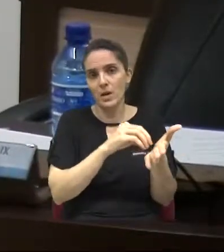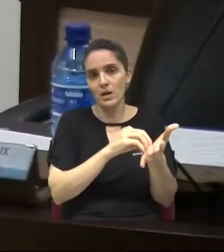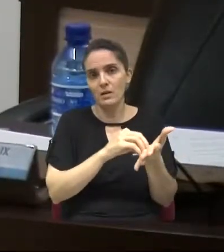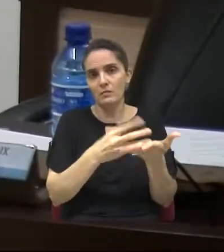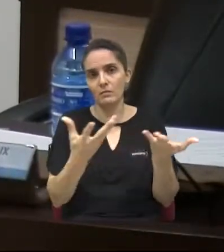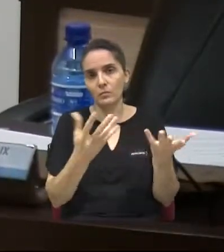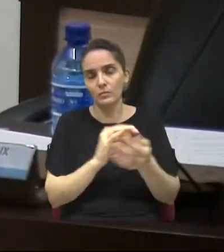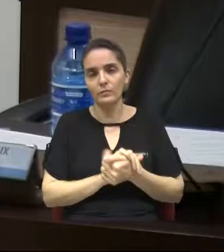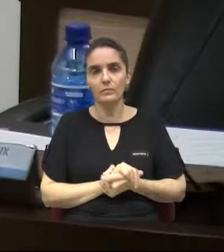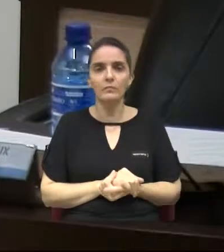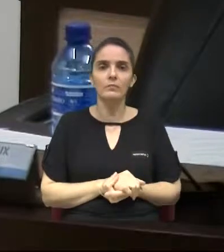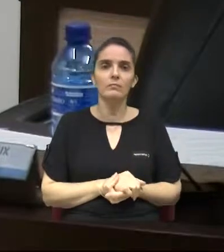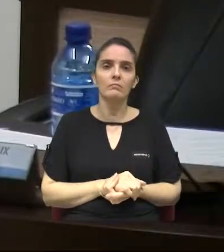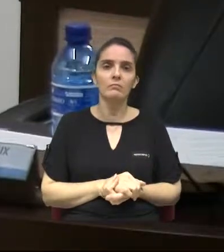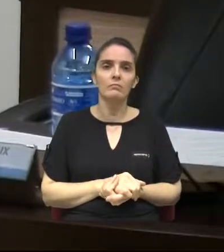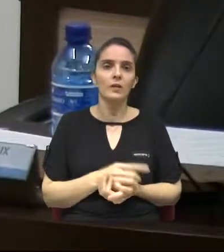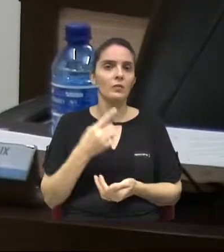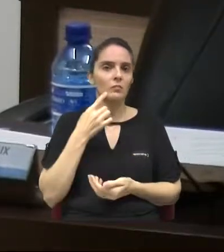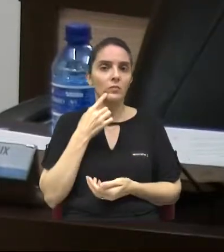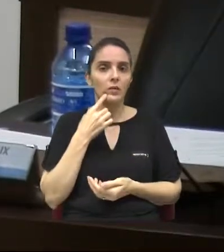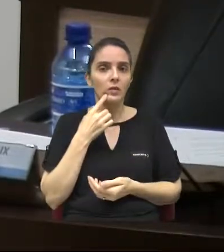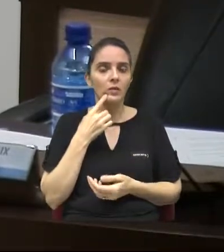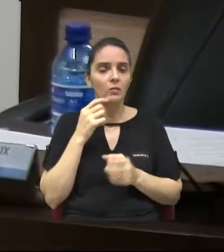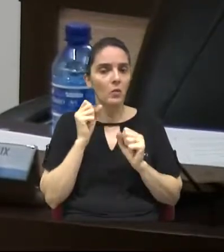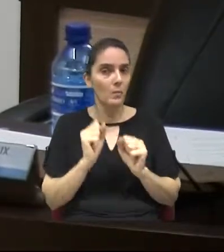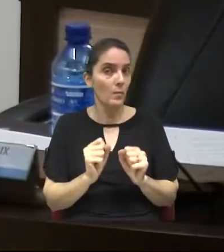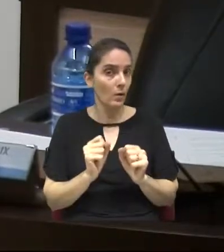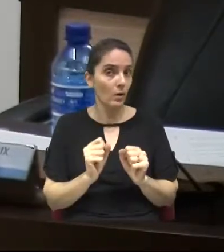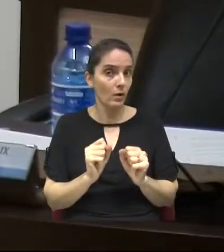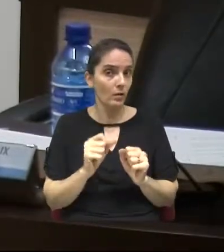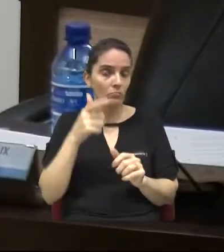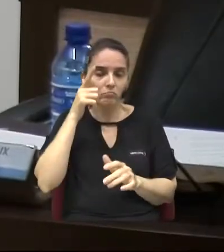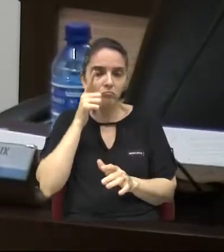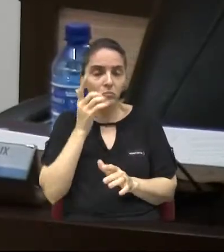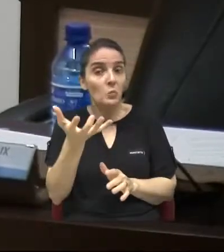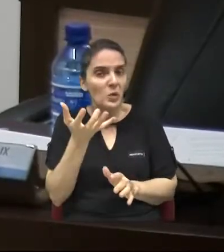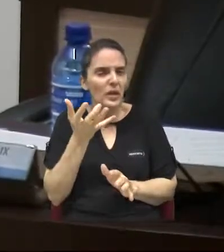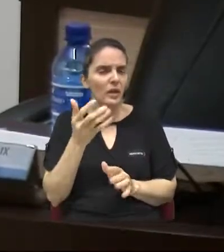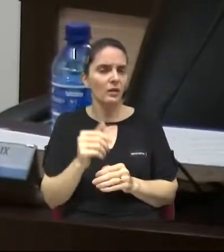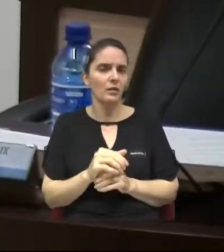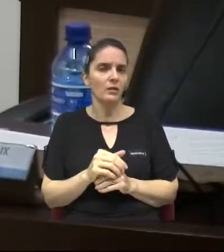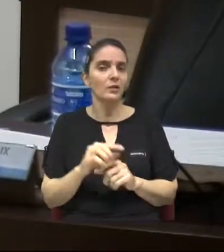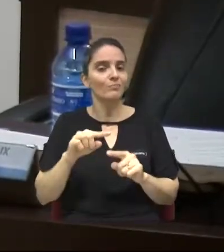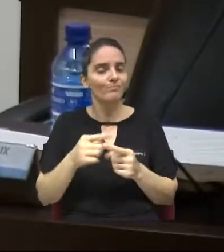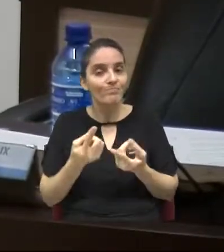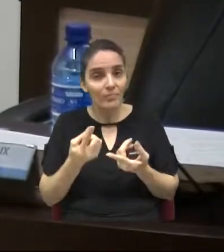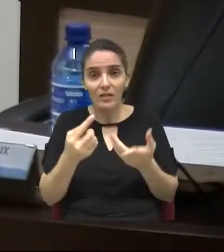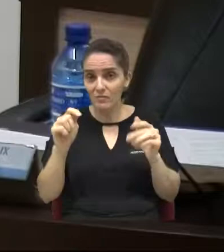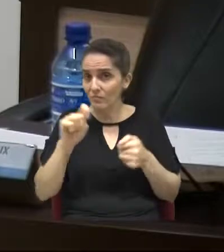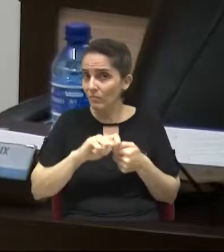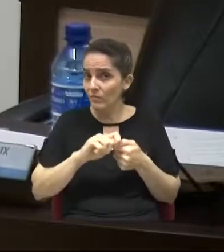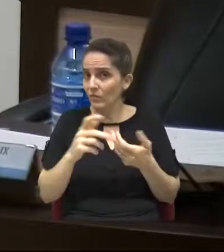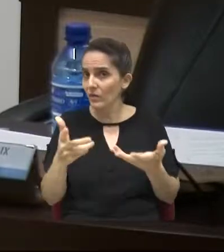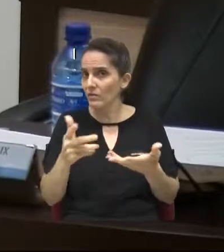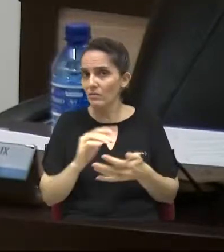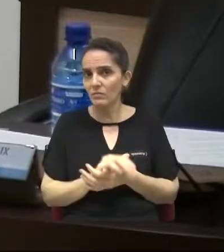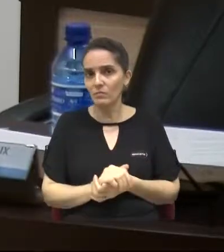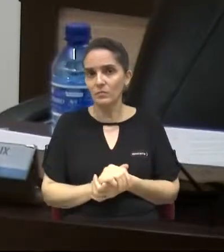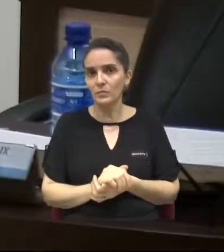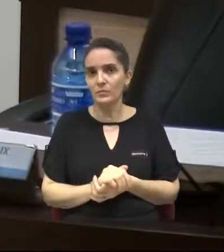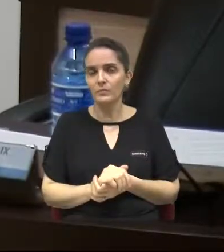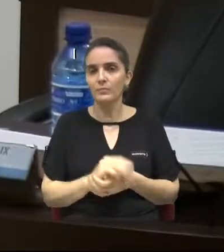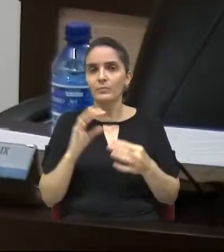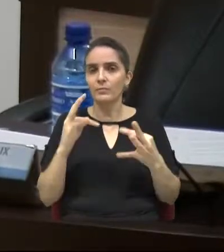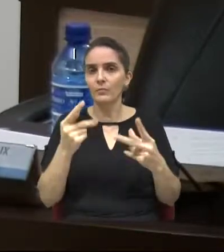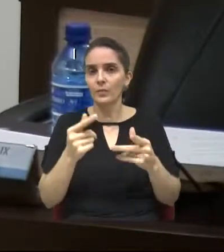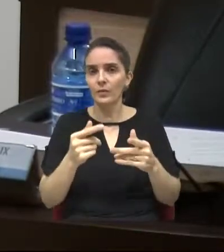Ainda que não seja na intenção de entregar cabeça de colega ou coisa nesse sentido. A tramitação é citada